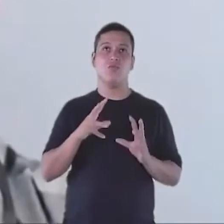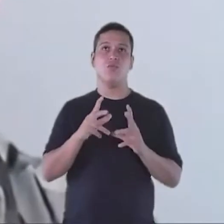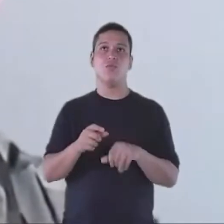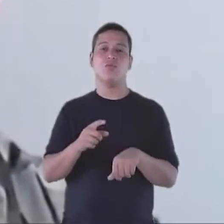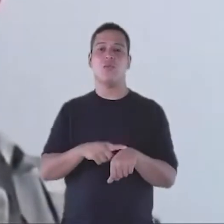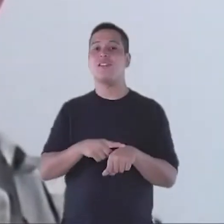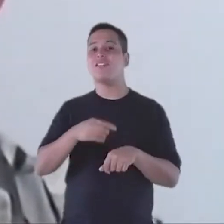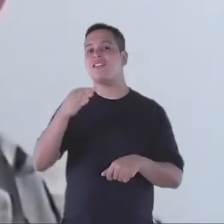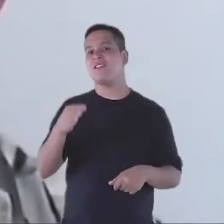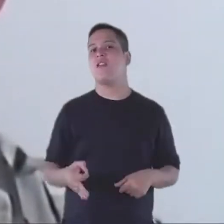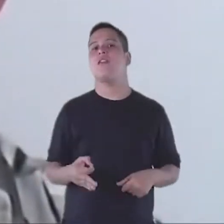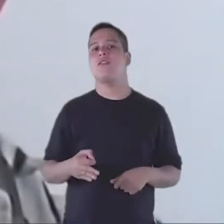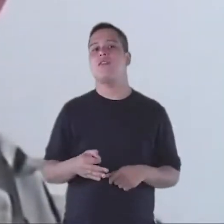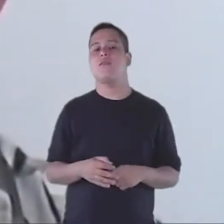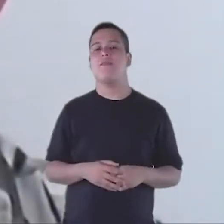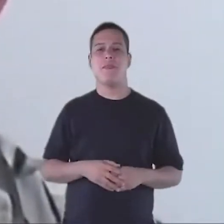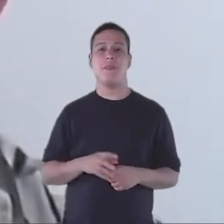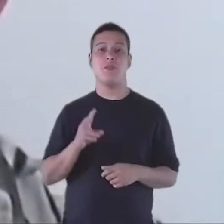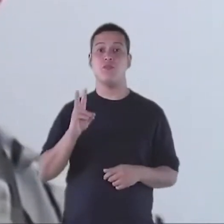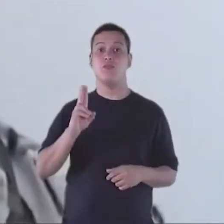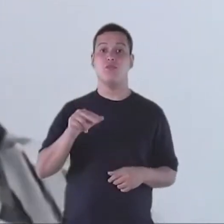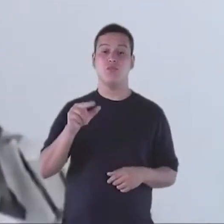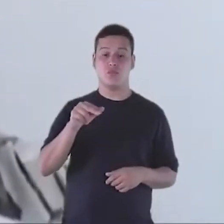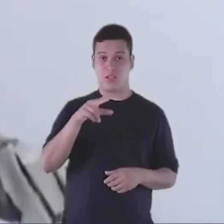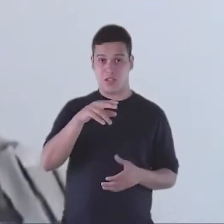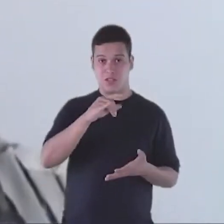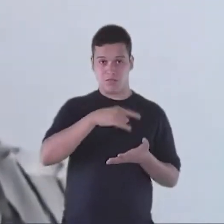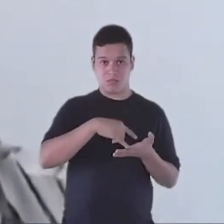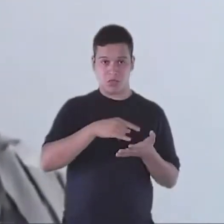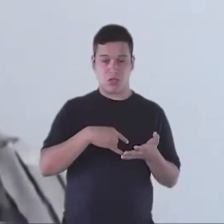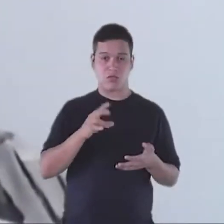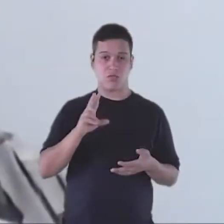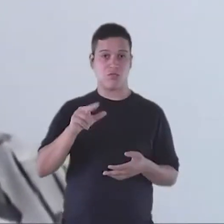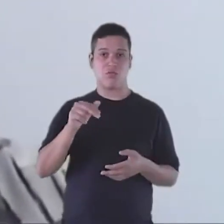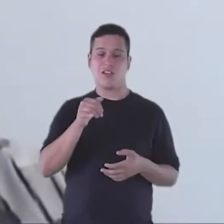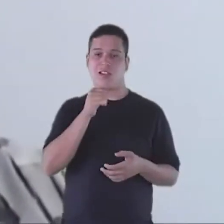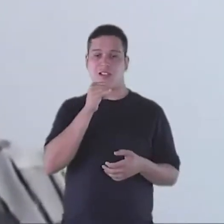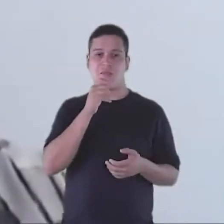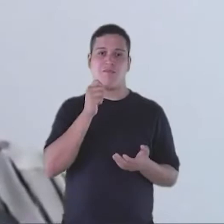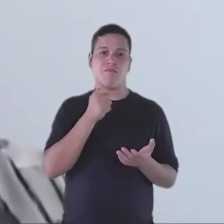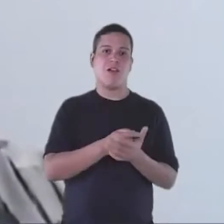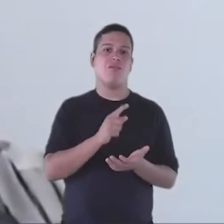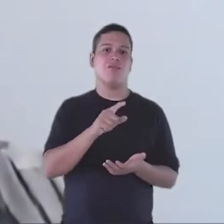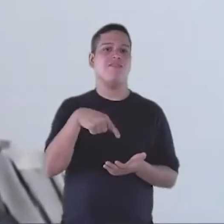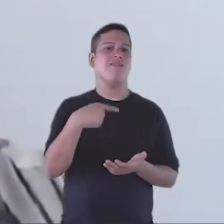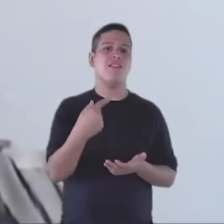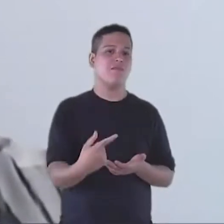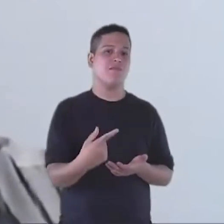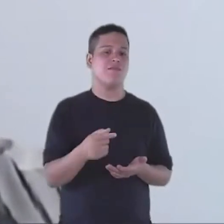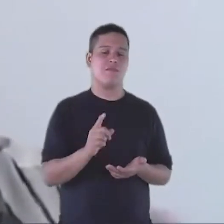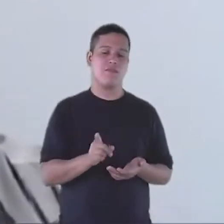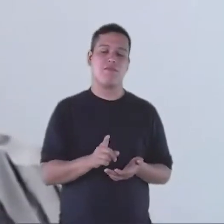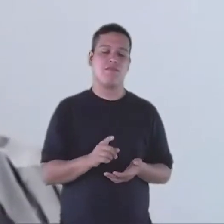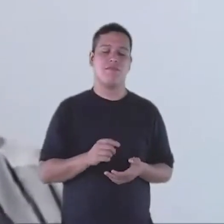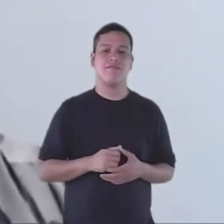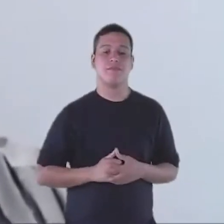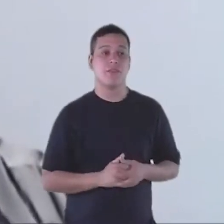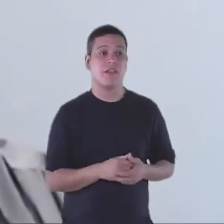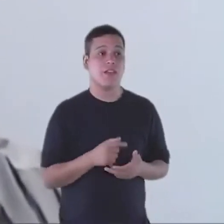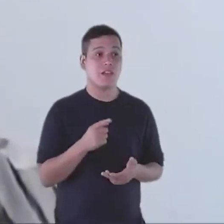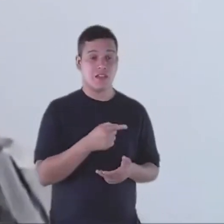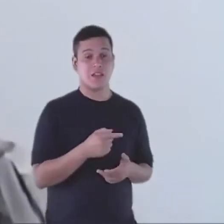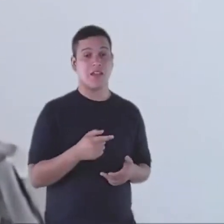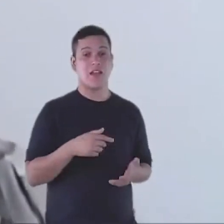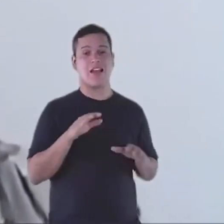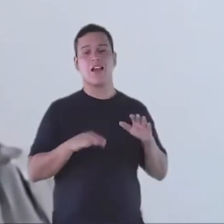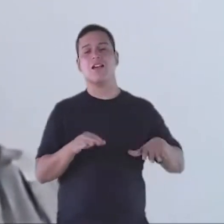vida. E aí eu estava escrevendo de olho, porque eu estimulava que ela me contasse algumas